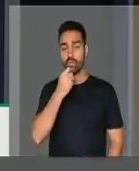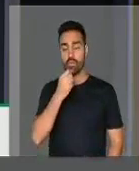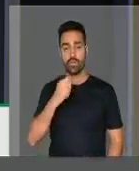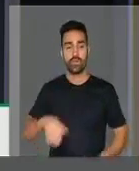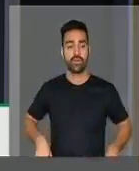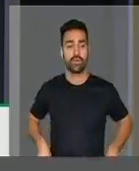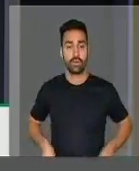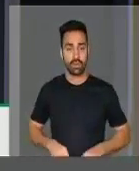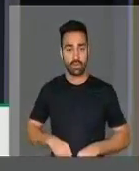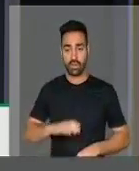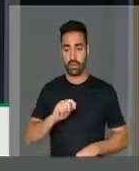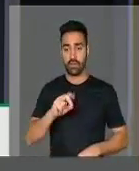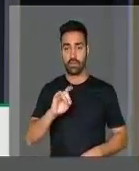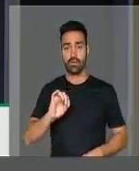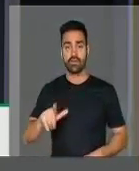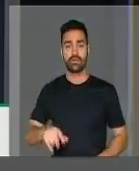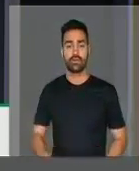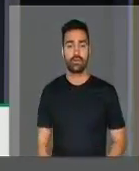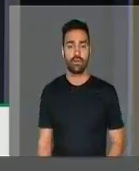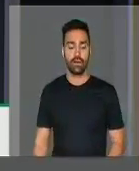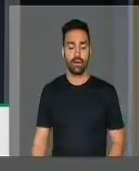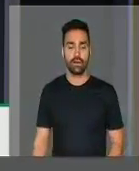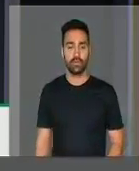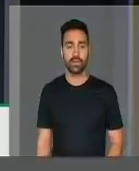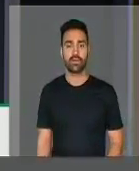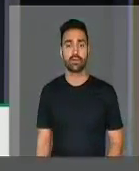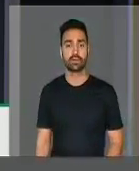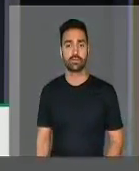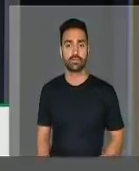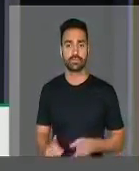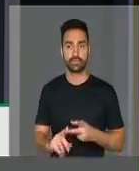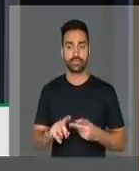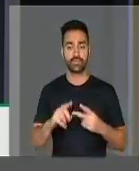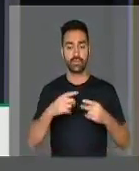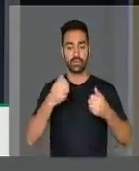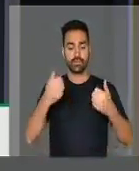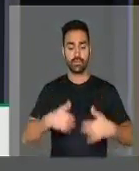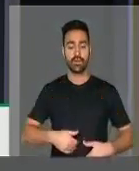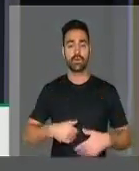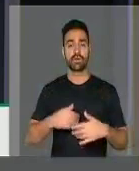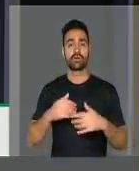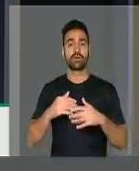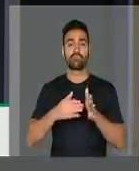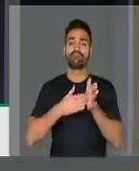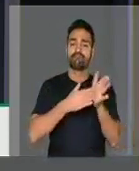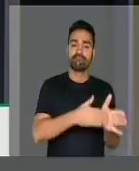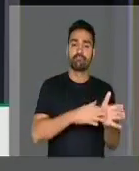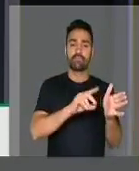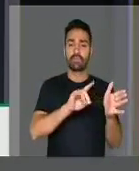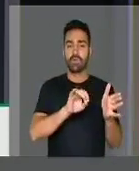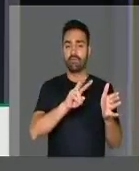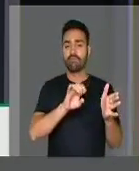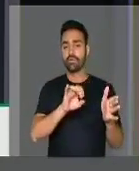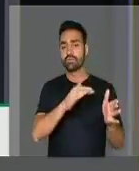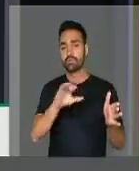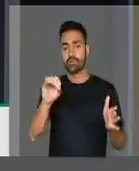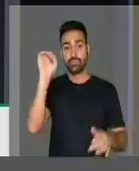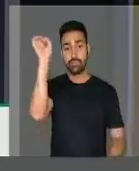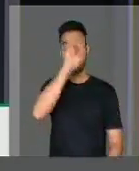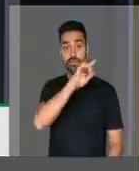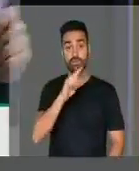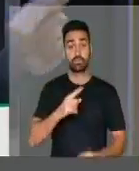cardeal, né? Então, falar dessa devoção é muito difícil, porque se há